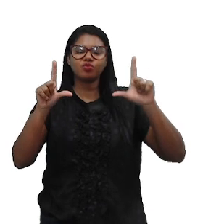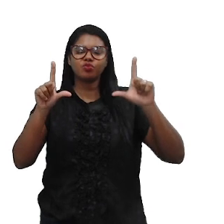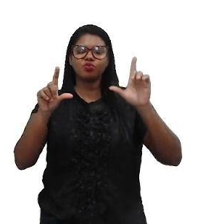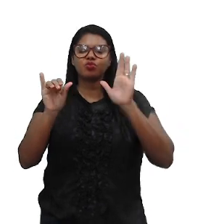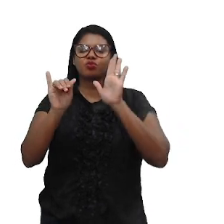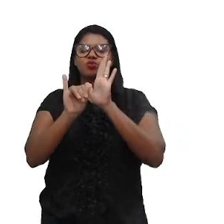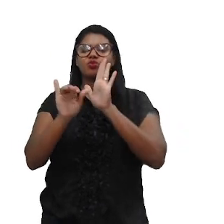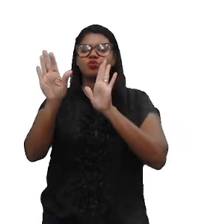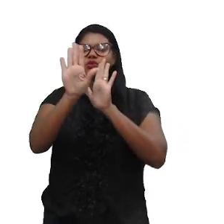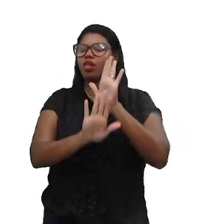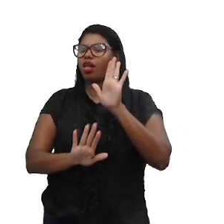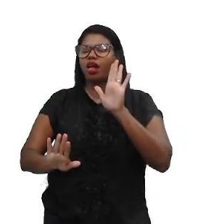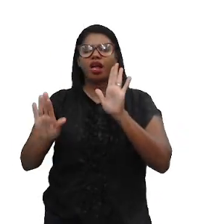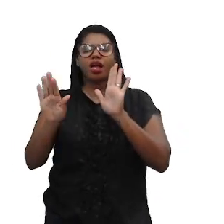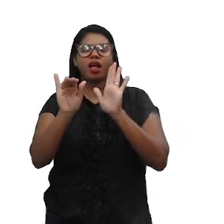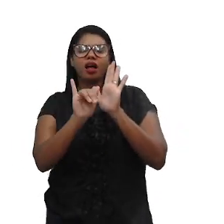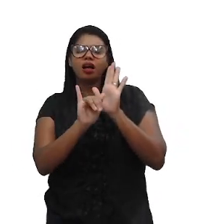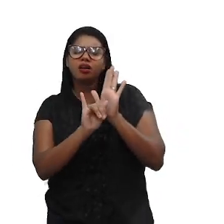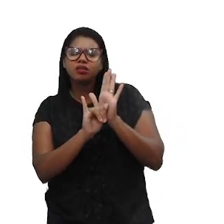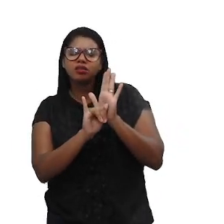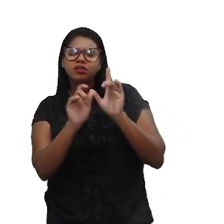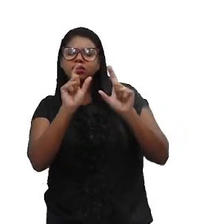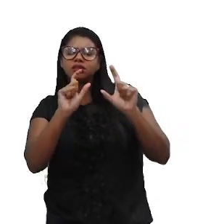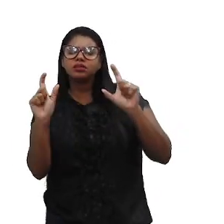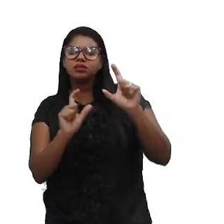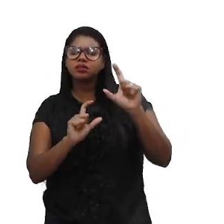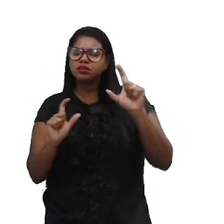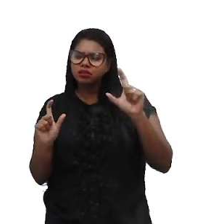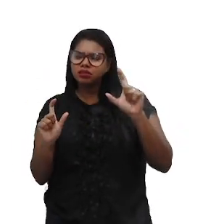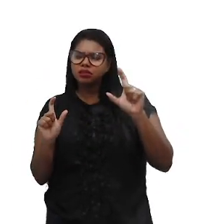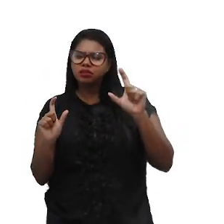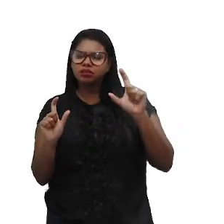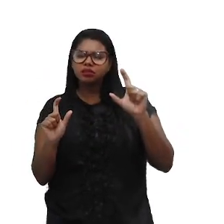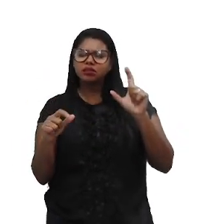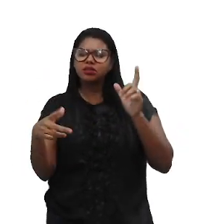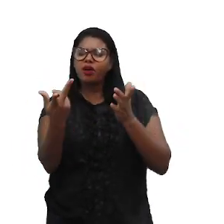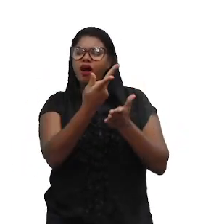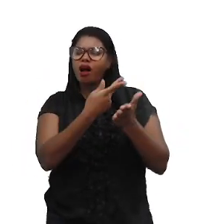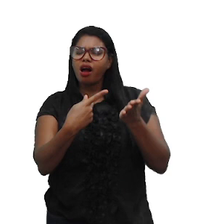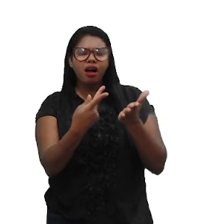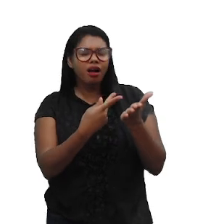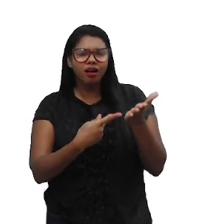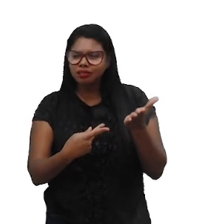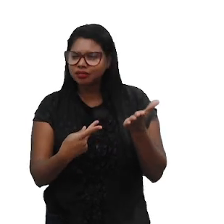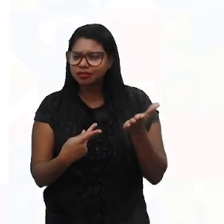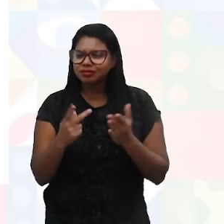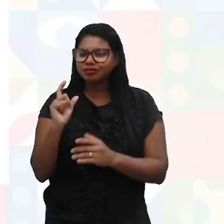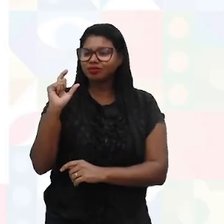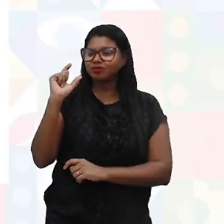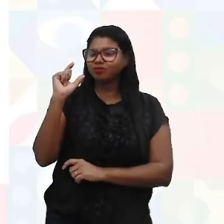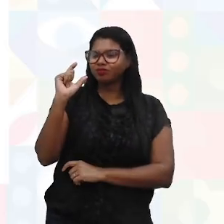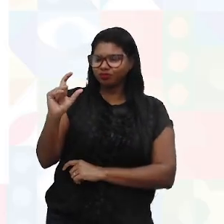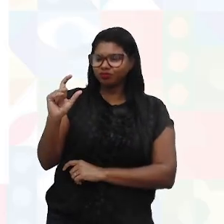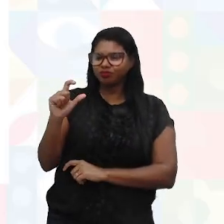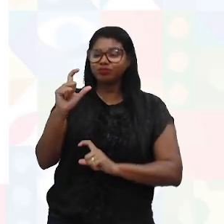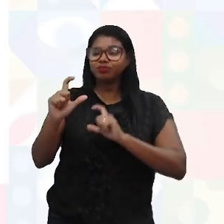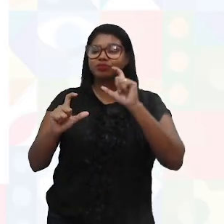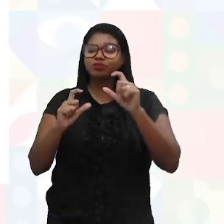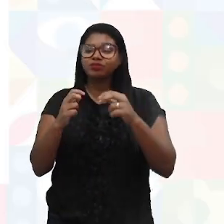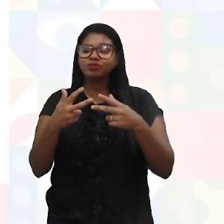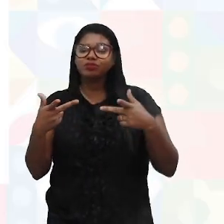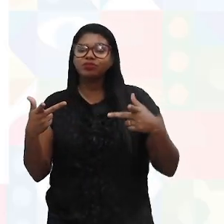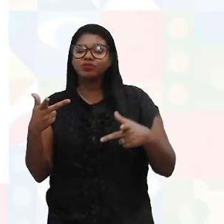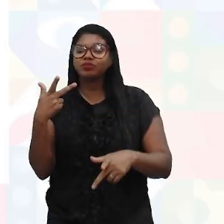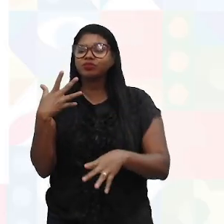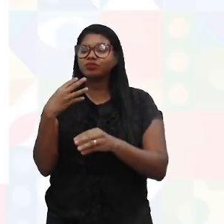fala muito ilustração, figura, gravura, desenho, né? São palavras que de uma certa maneira